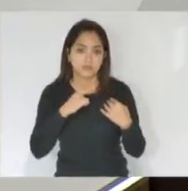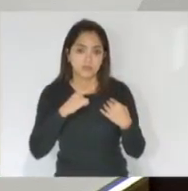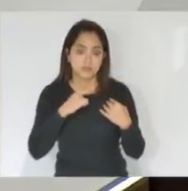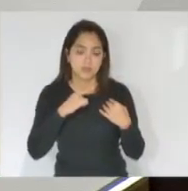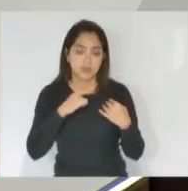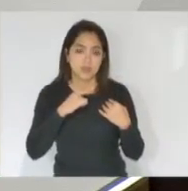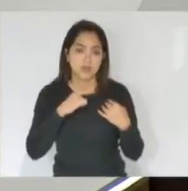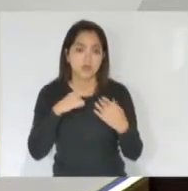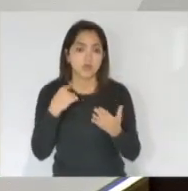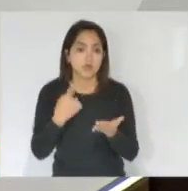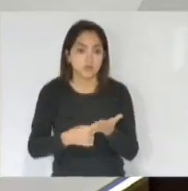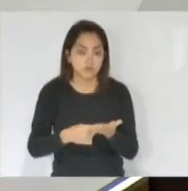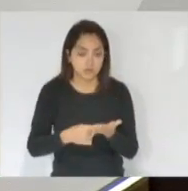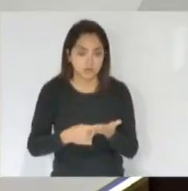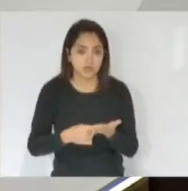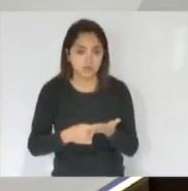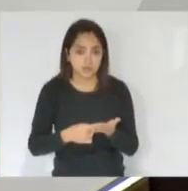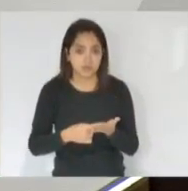consolidados